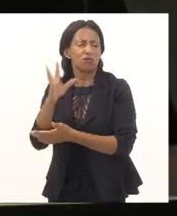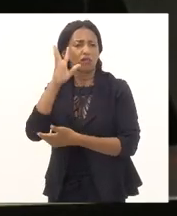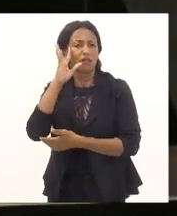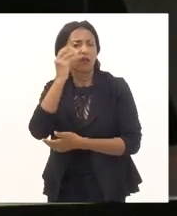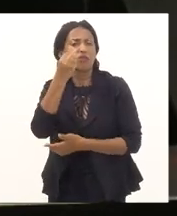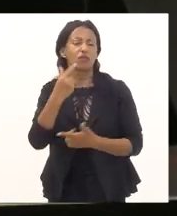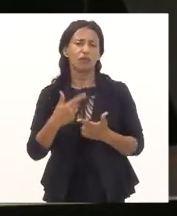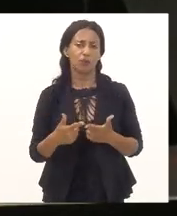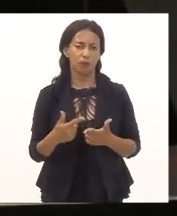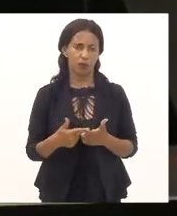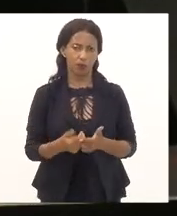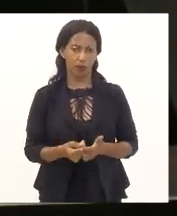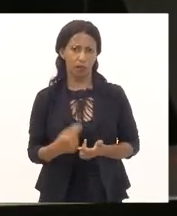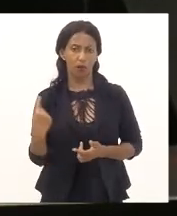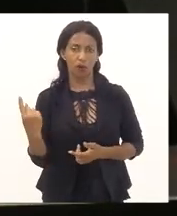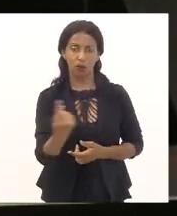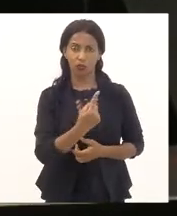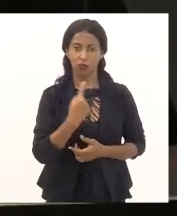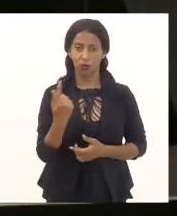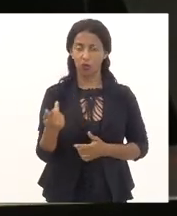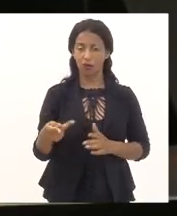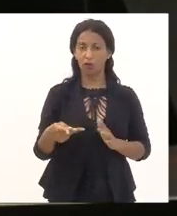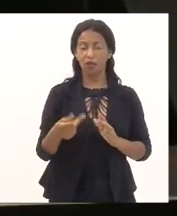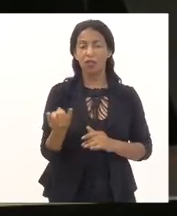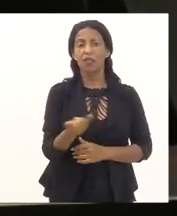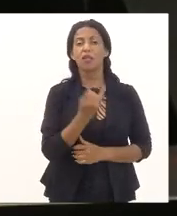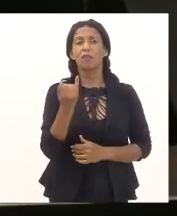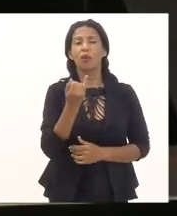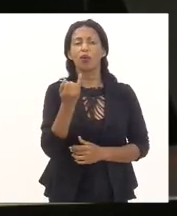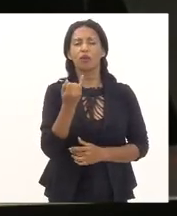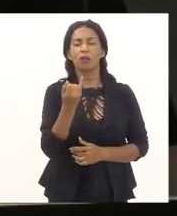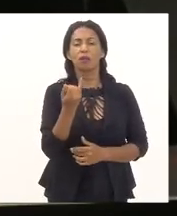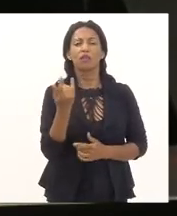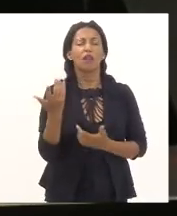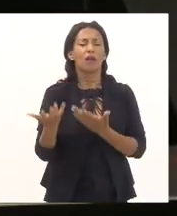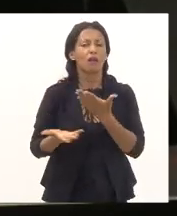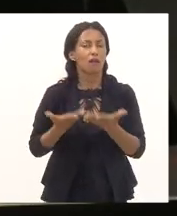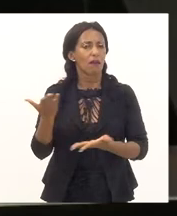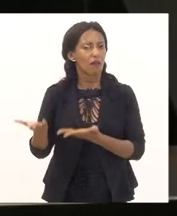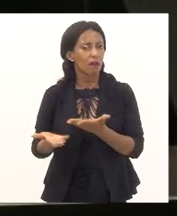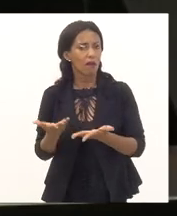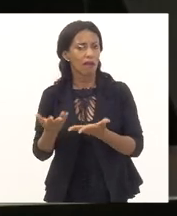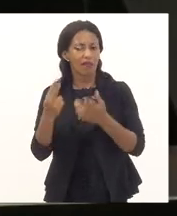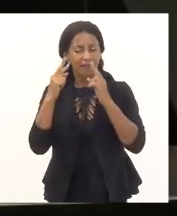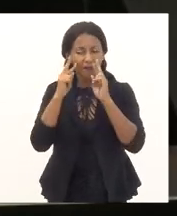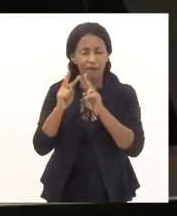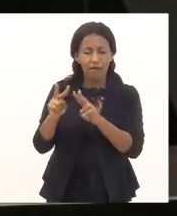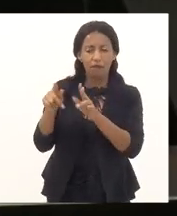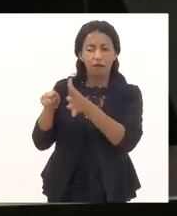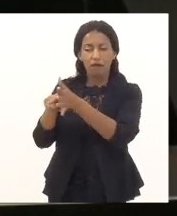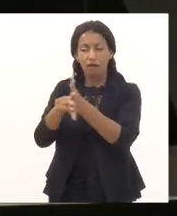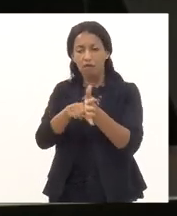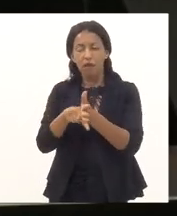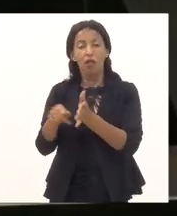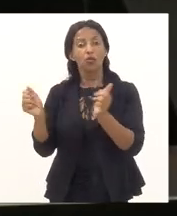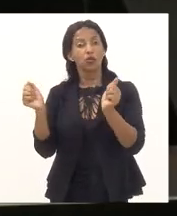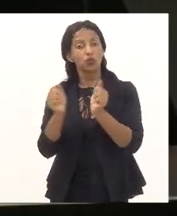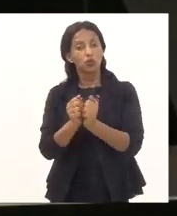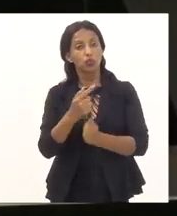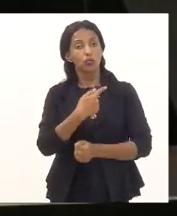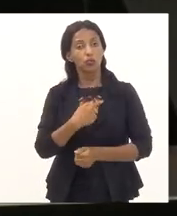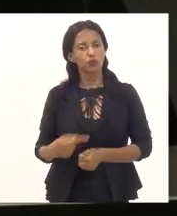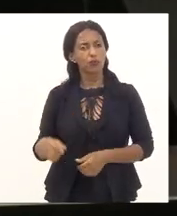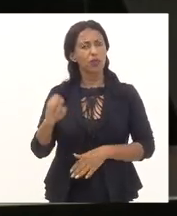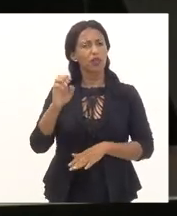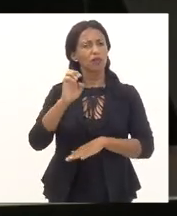resolver o problema. O nosso papel é instigar, é verificar junto ao governo do estado,